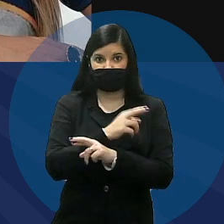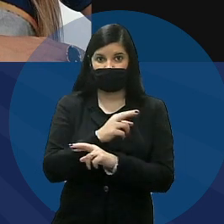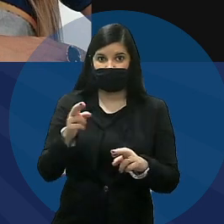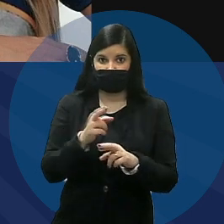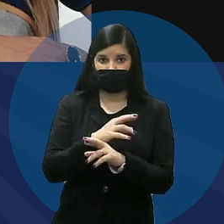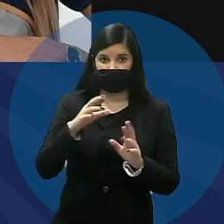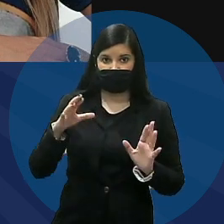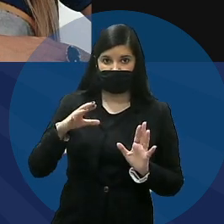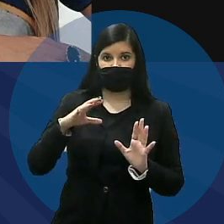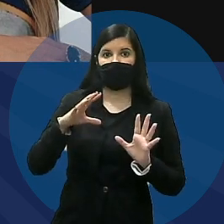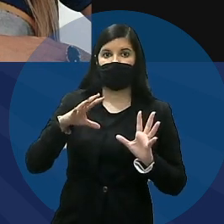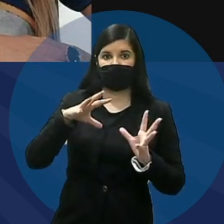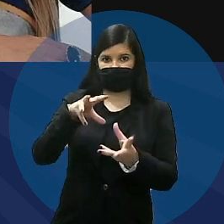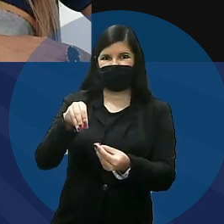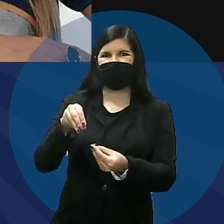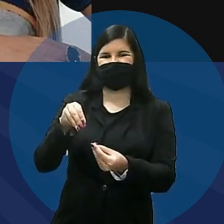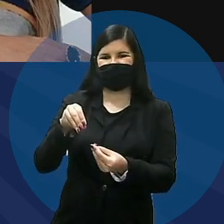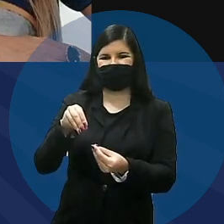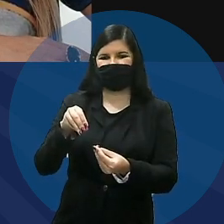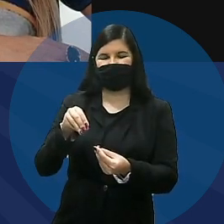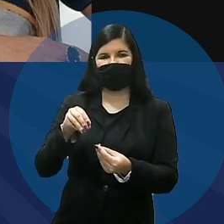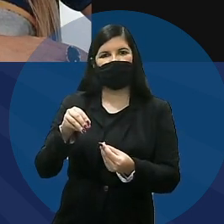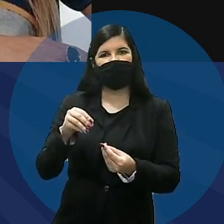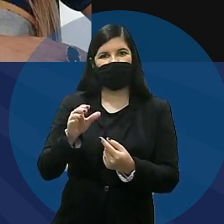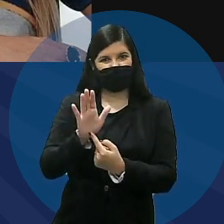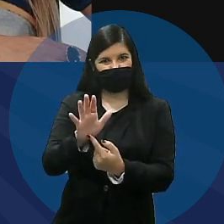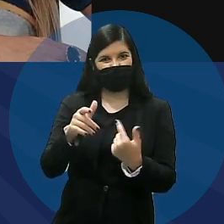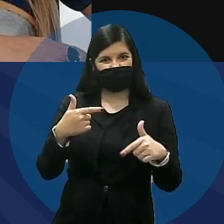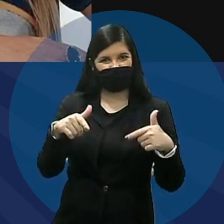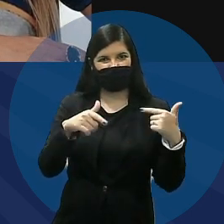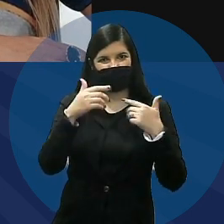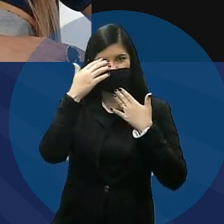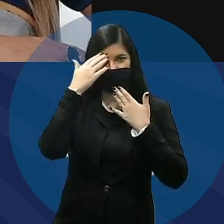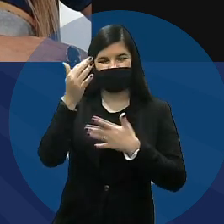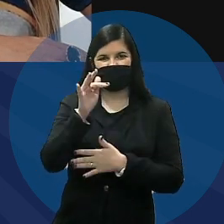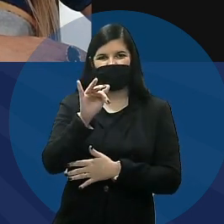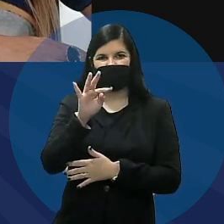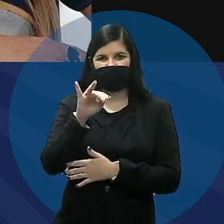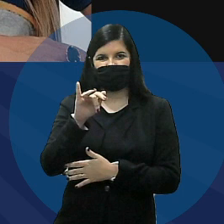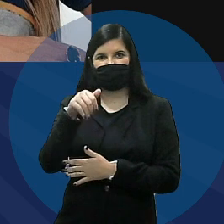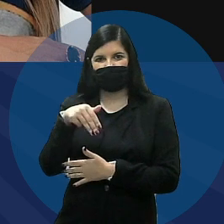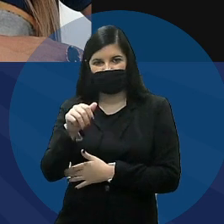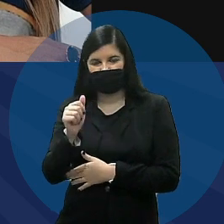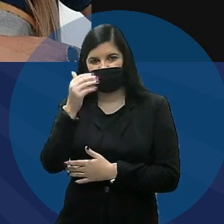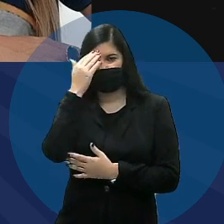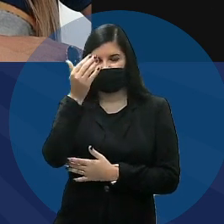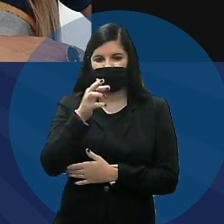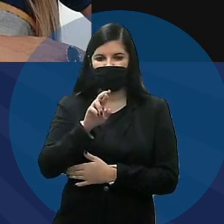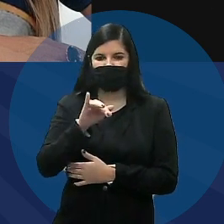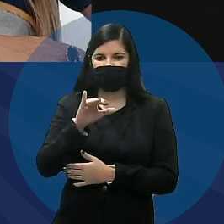local-global. E esse foi o nosso trabalho. Obrigado, Fátima, obrigado, Ricardo.